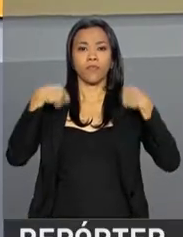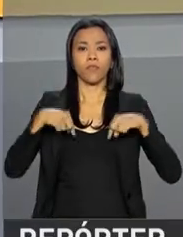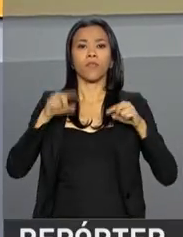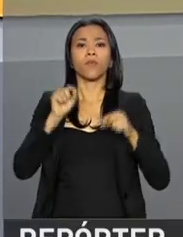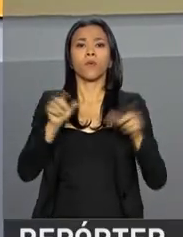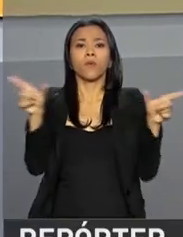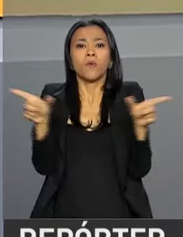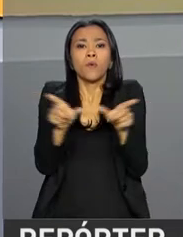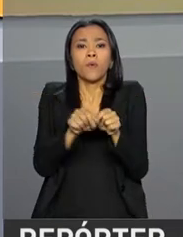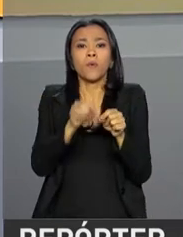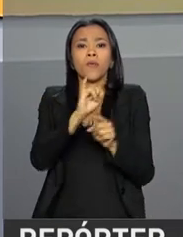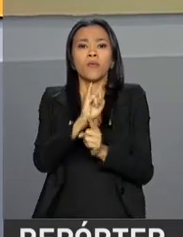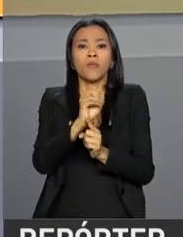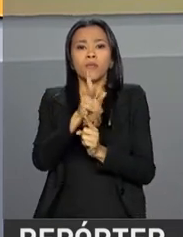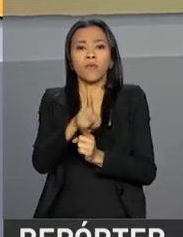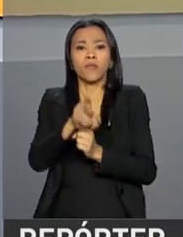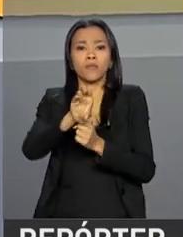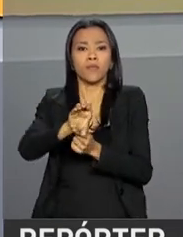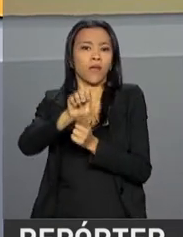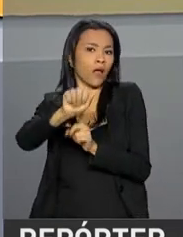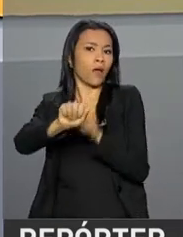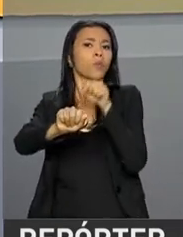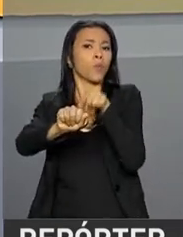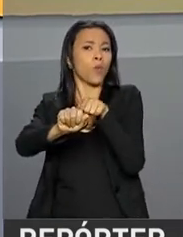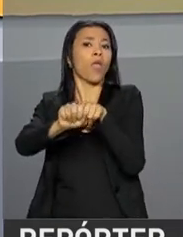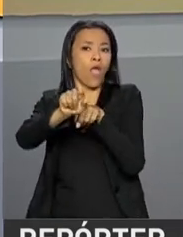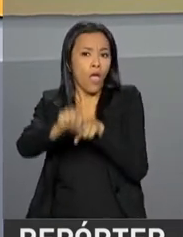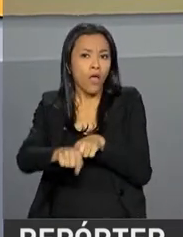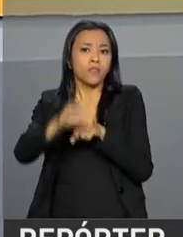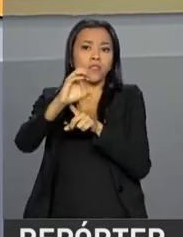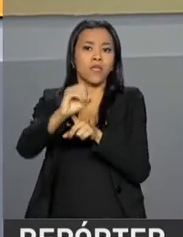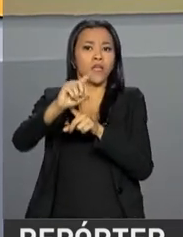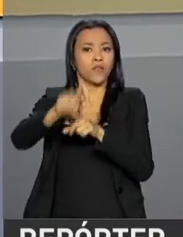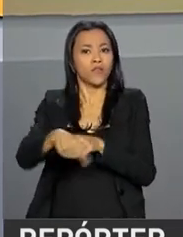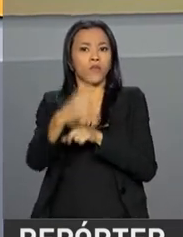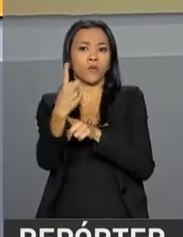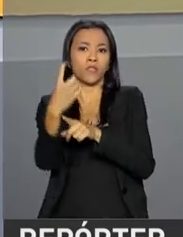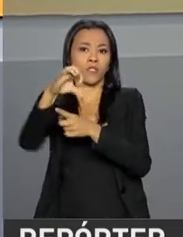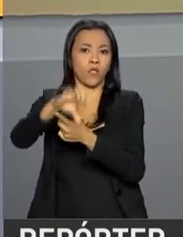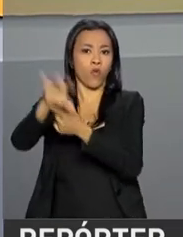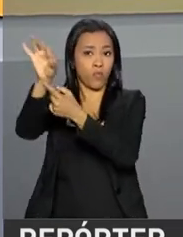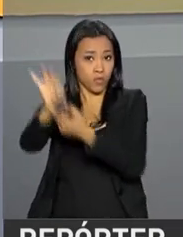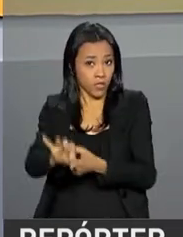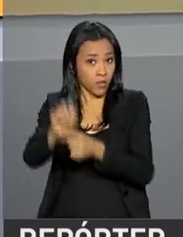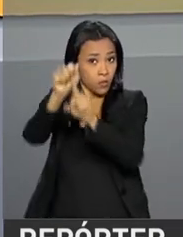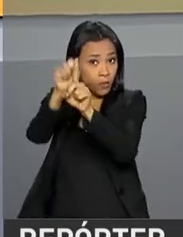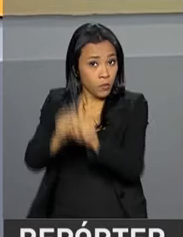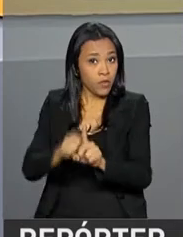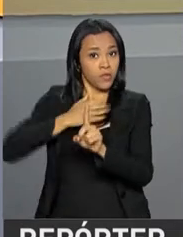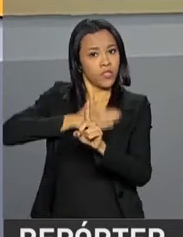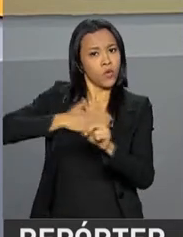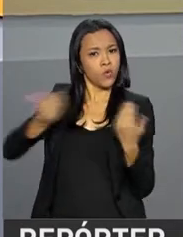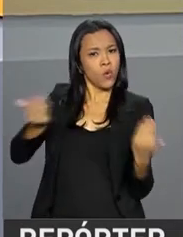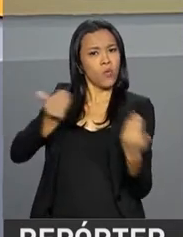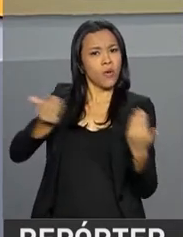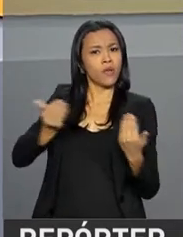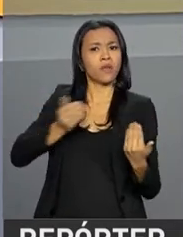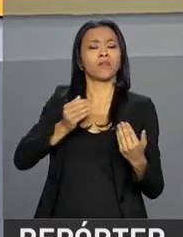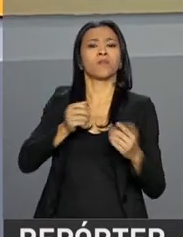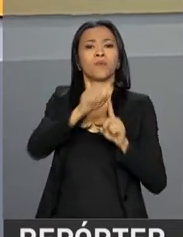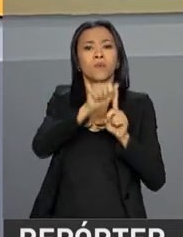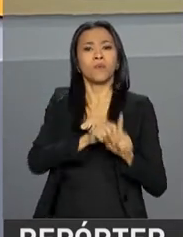de preços ao consumidor amplo ipca-15 ficou em 0,19 por cento no mês de agosto na comparação com julho